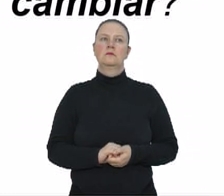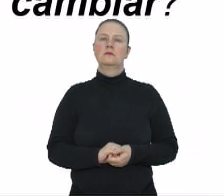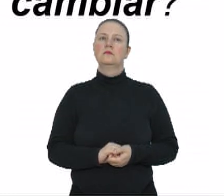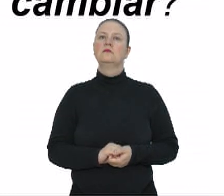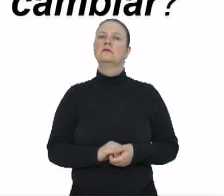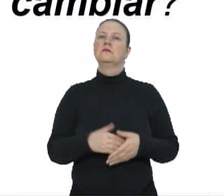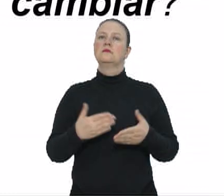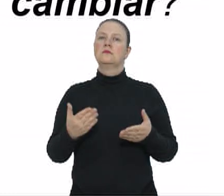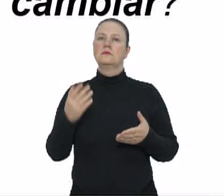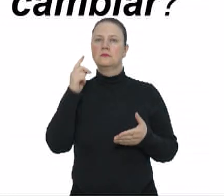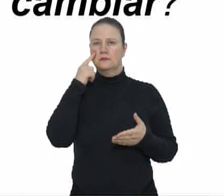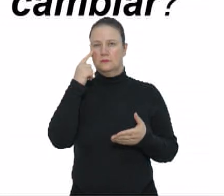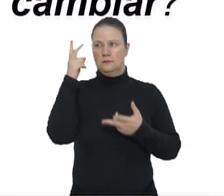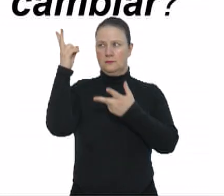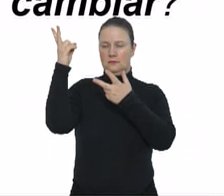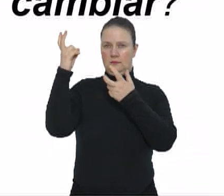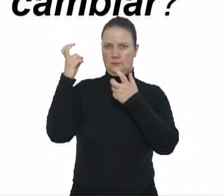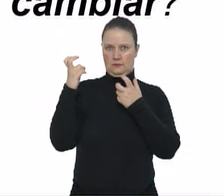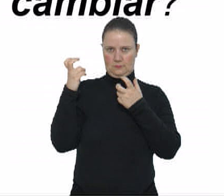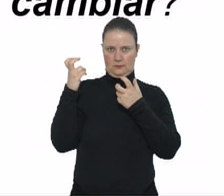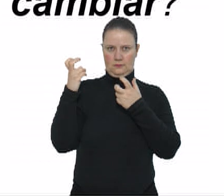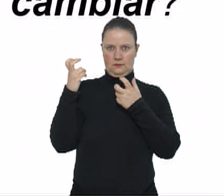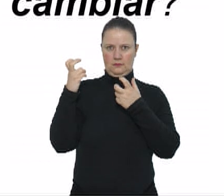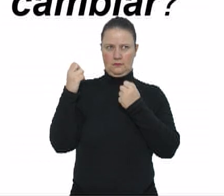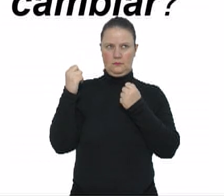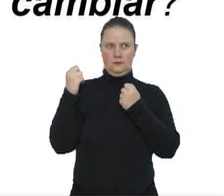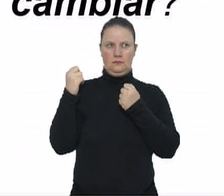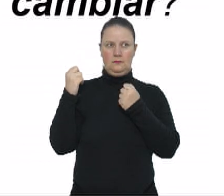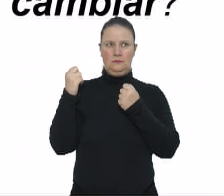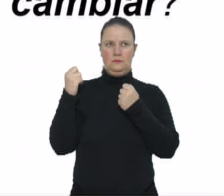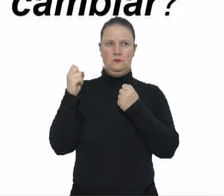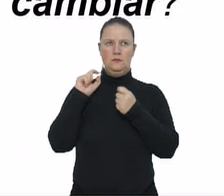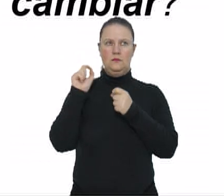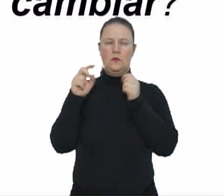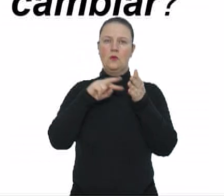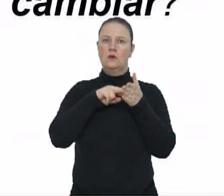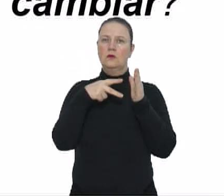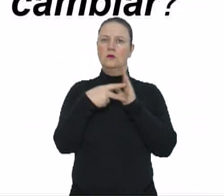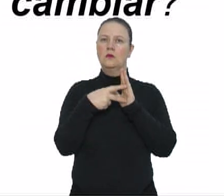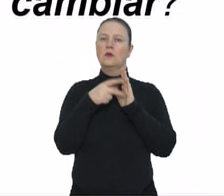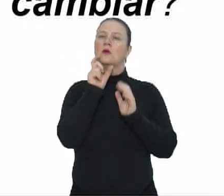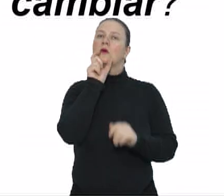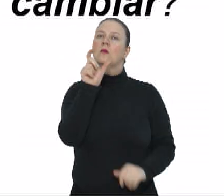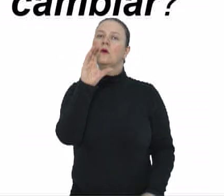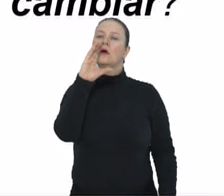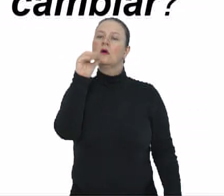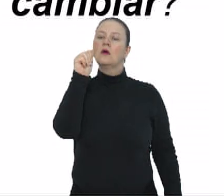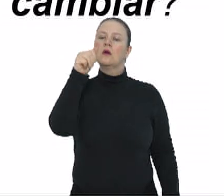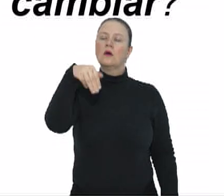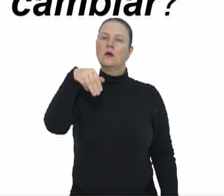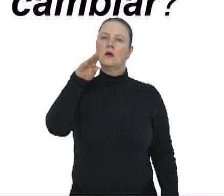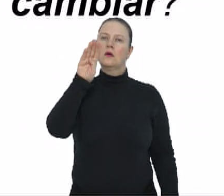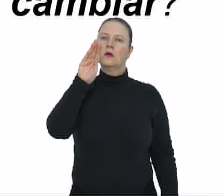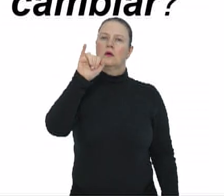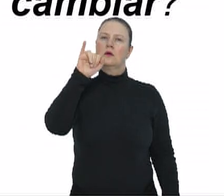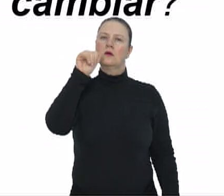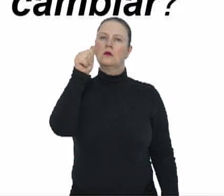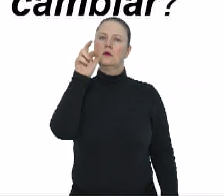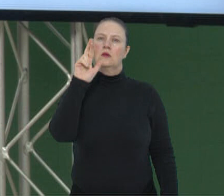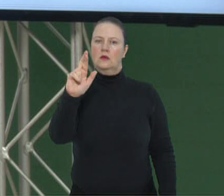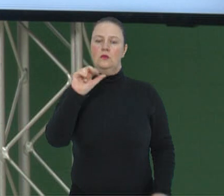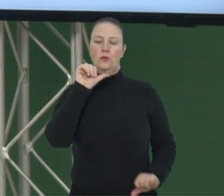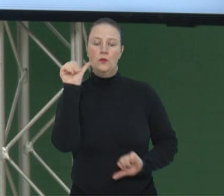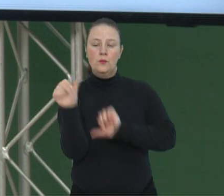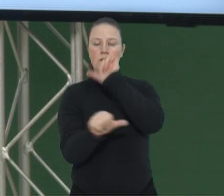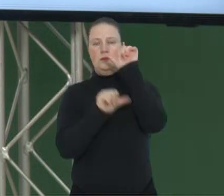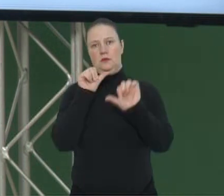recorriendo caminos, es intentar cambiar. Qual é o significado da palavra cambiar? Cambiar no sentido de